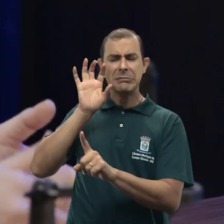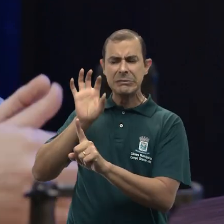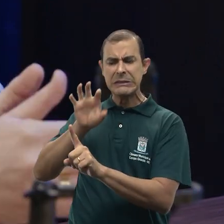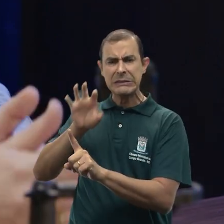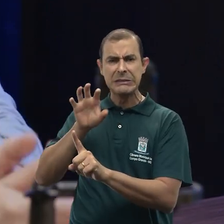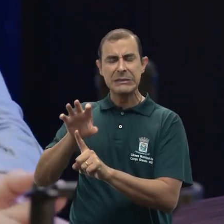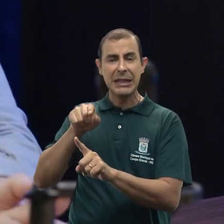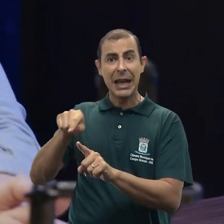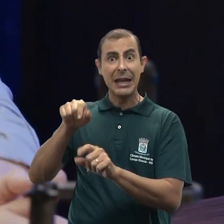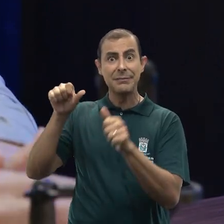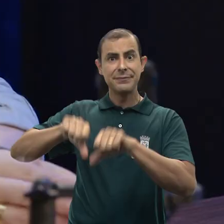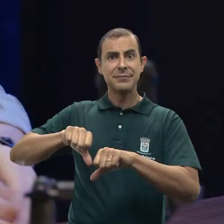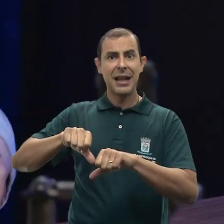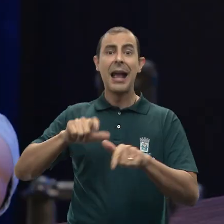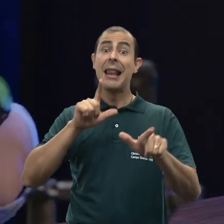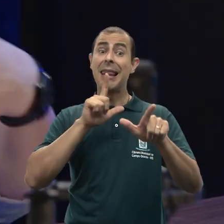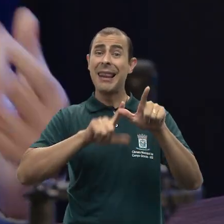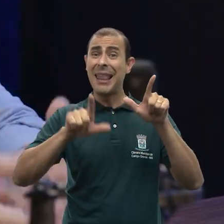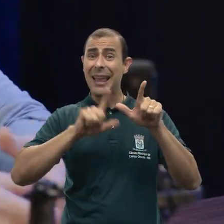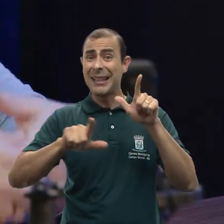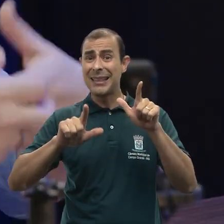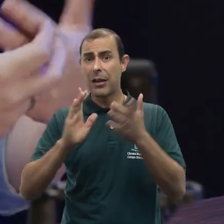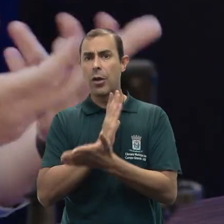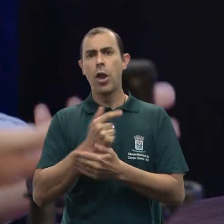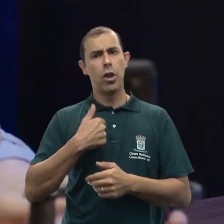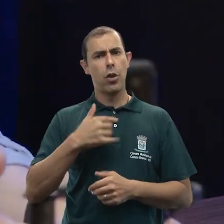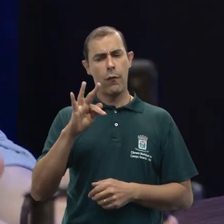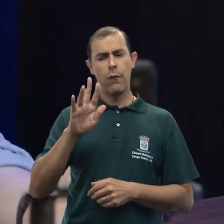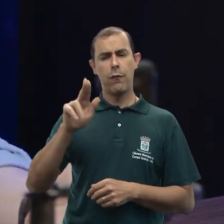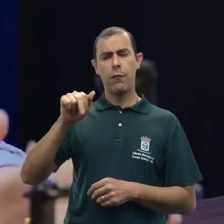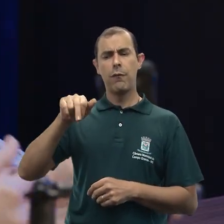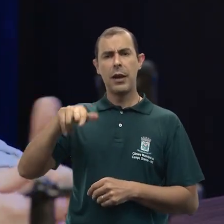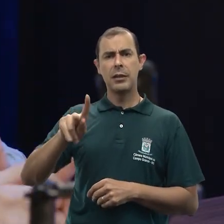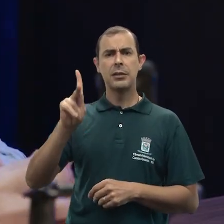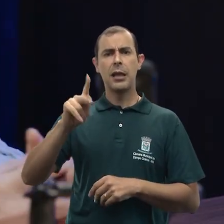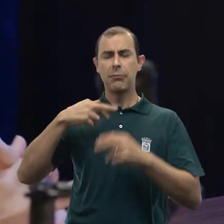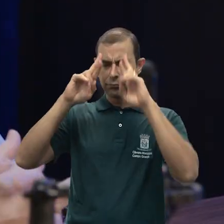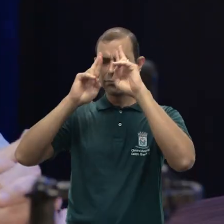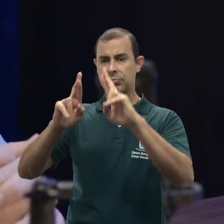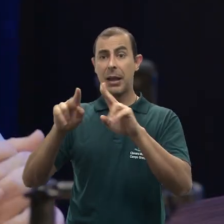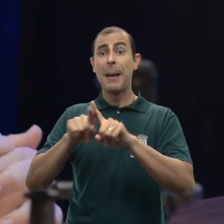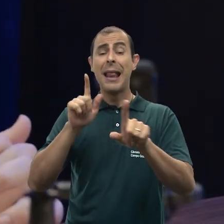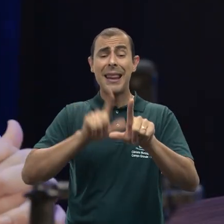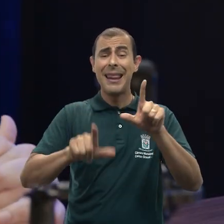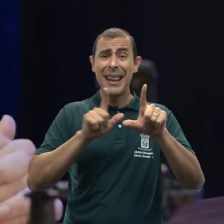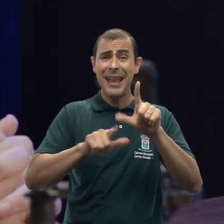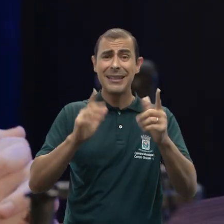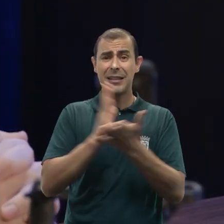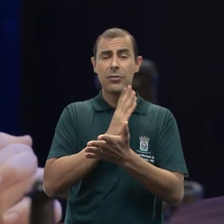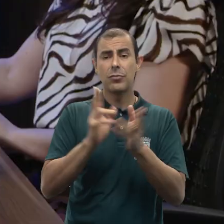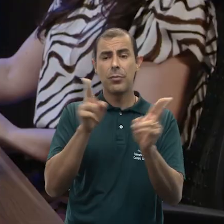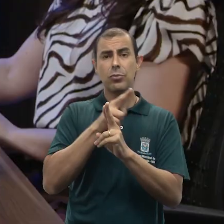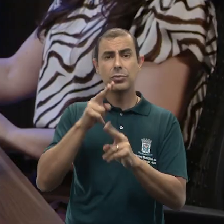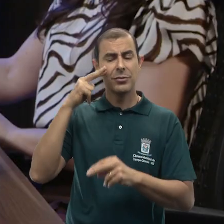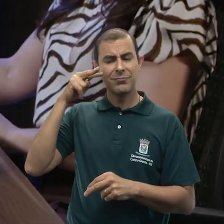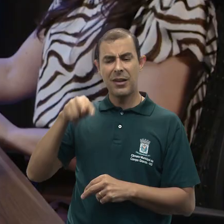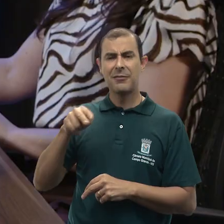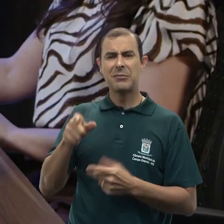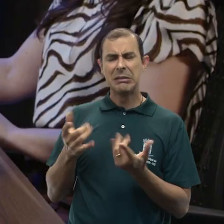tenho nada contra o funk, mas a letra de algumas músicas faz com que as crianças sejam